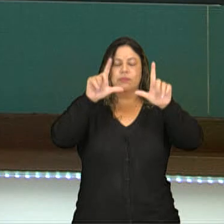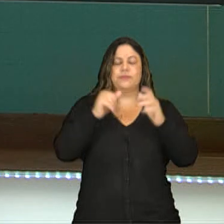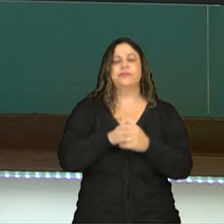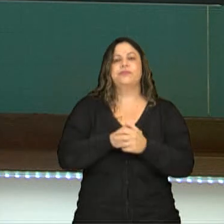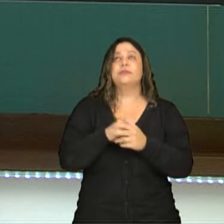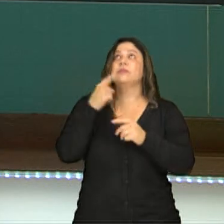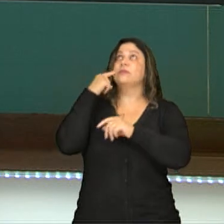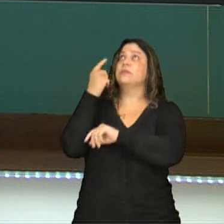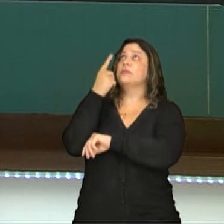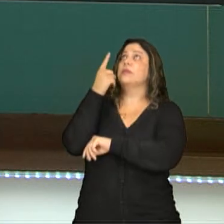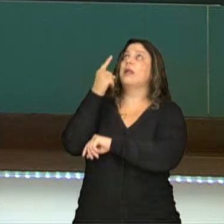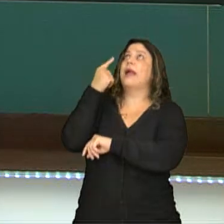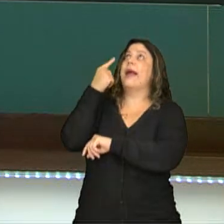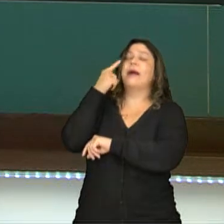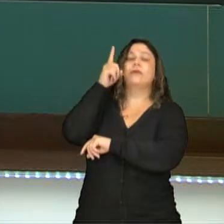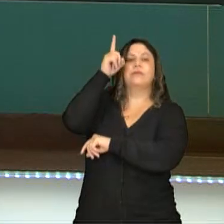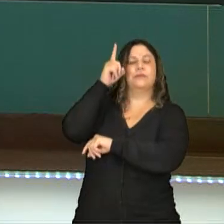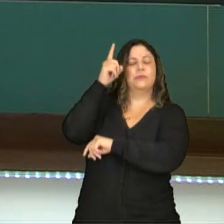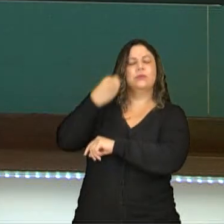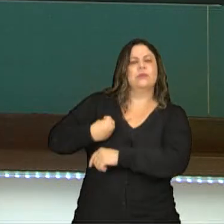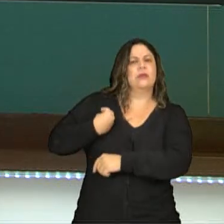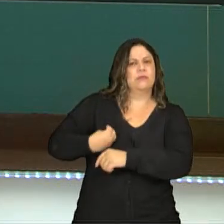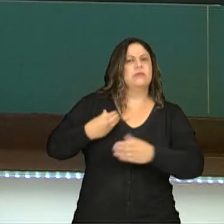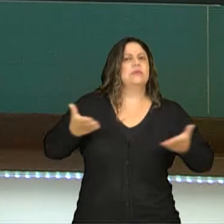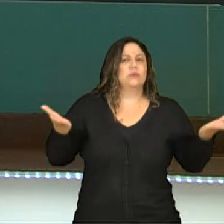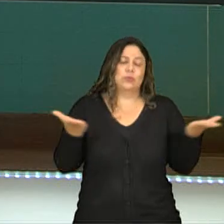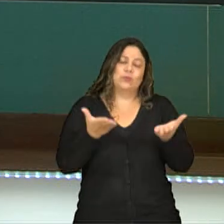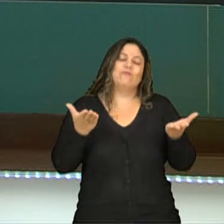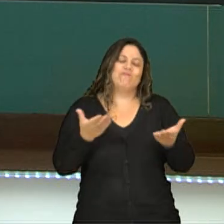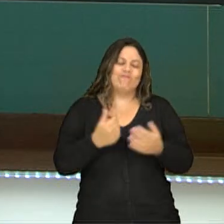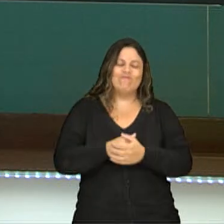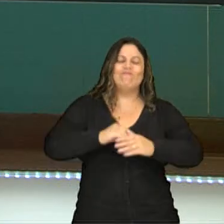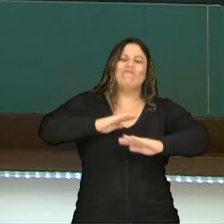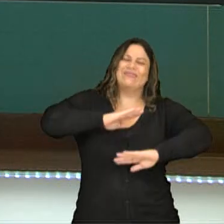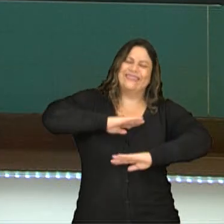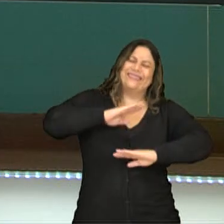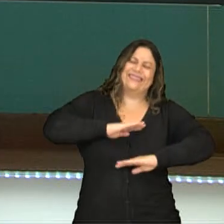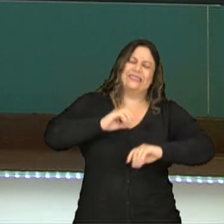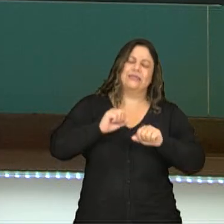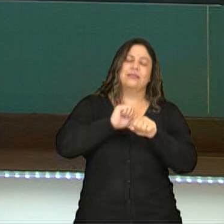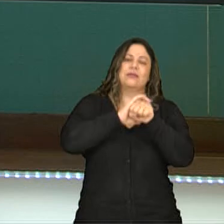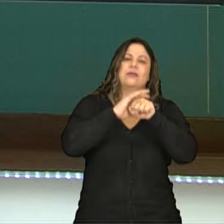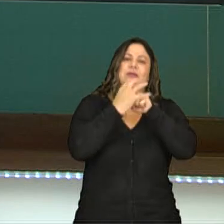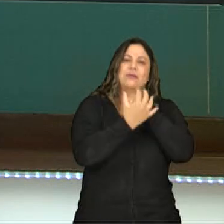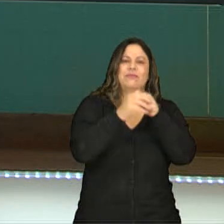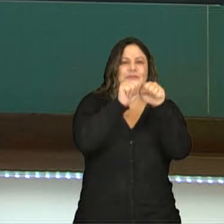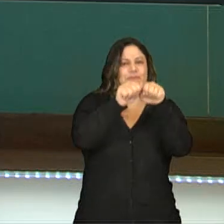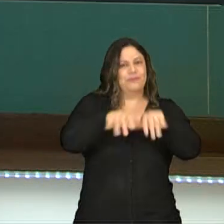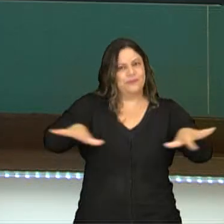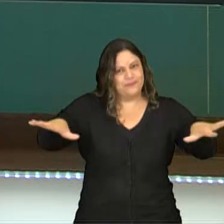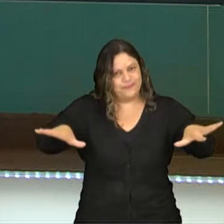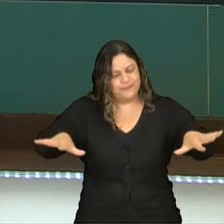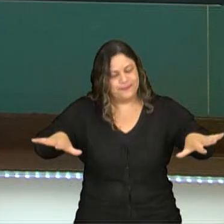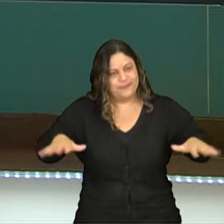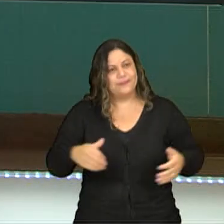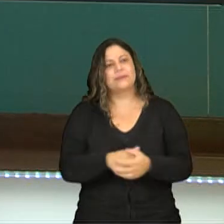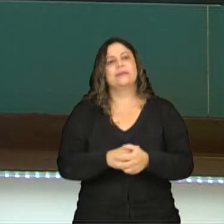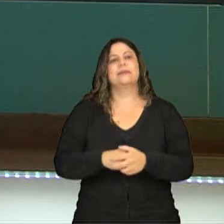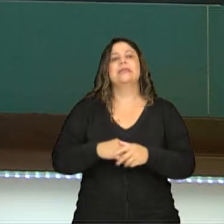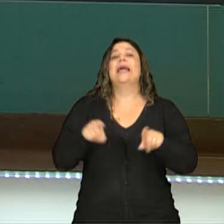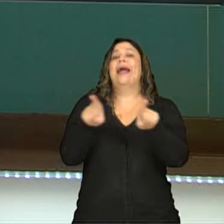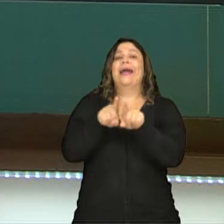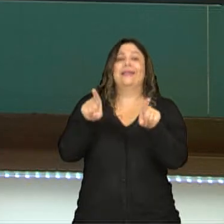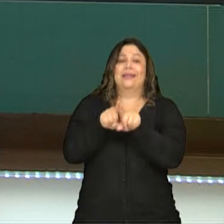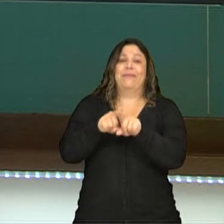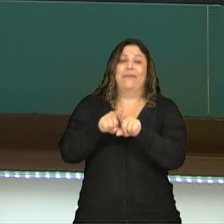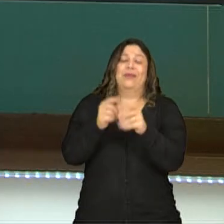o que, né, a gente está vivendo hoje, essa situação, né, de uma pandemia. E aqui o que eu trouxe também o que a